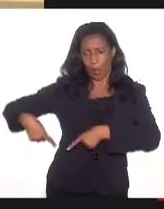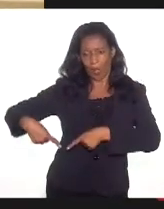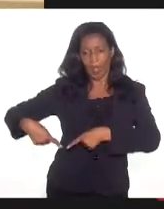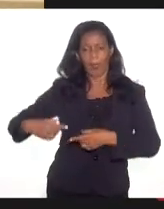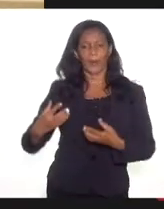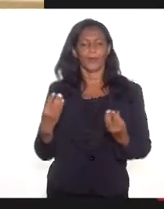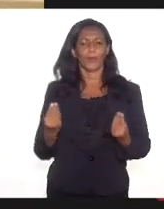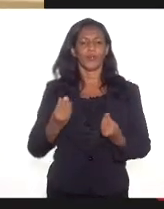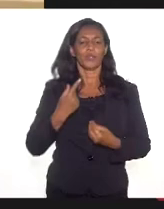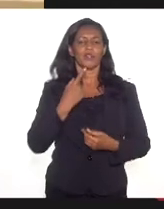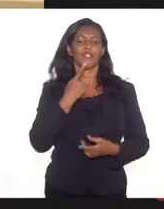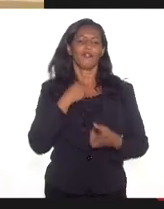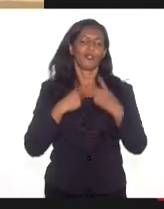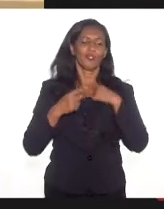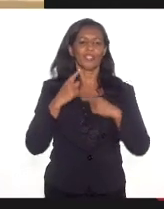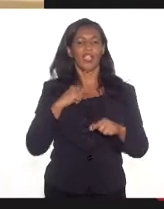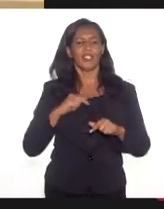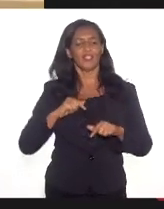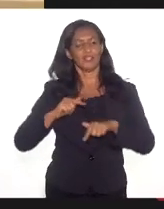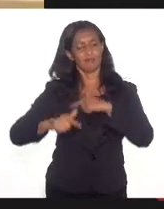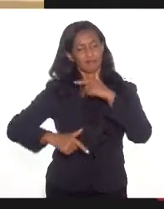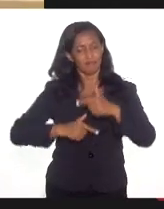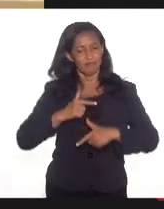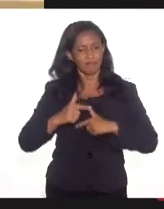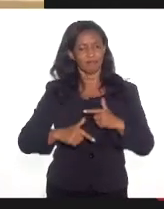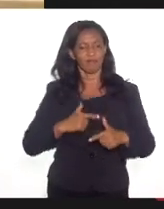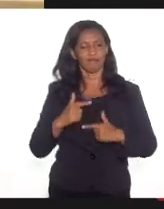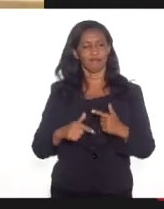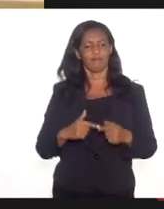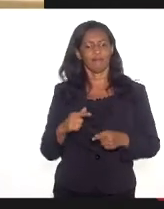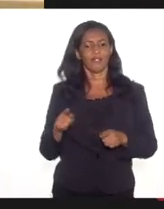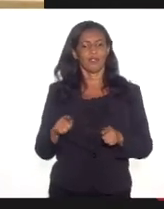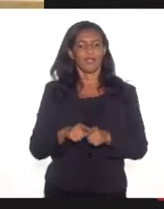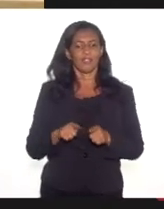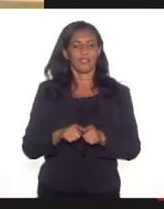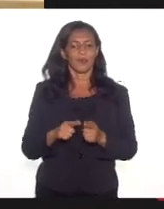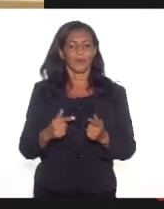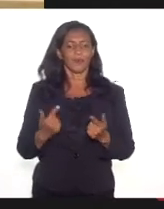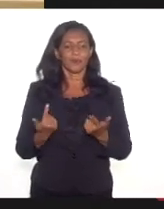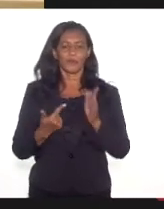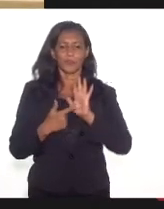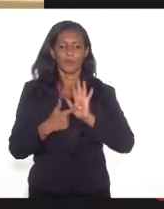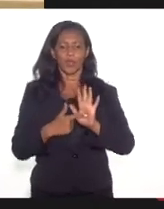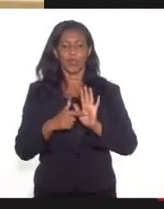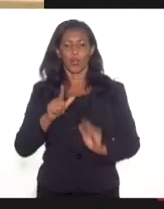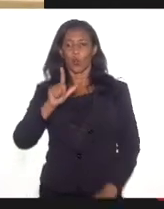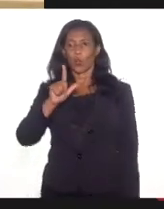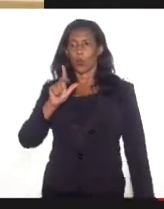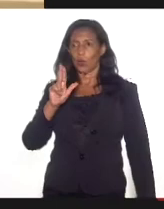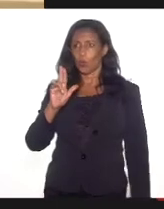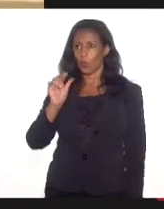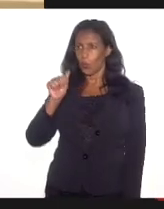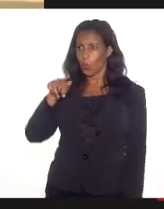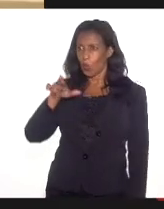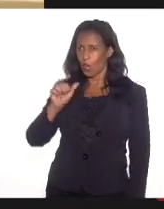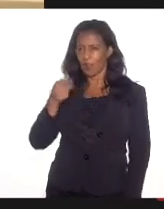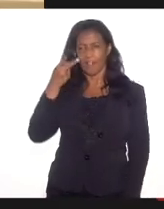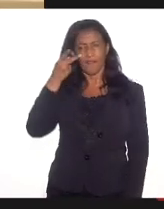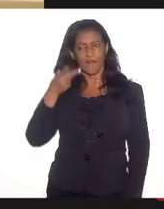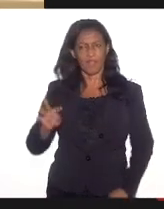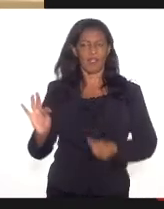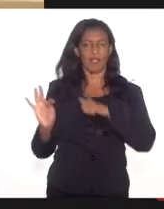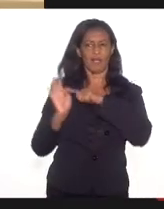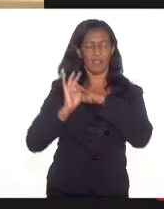com muita vontade de fazer inclusive apontar para a Luana que nós faremos uma visita técnica desta comissão